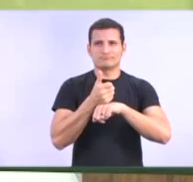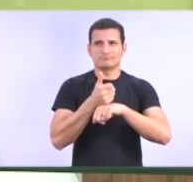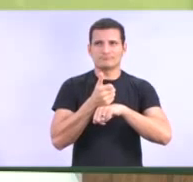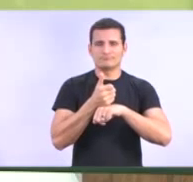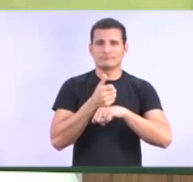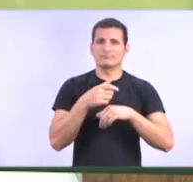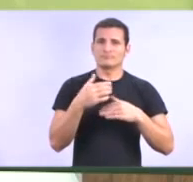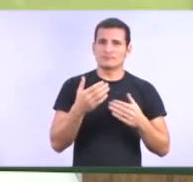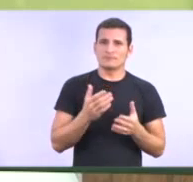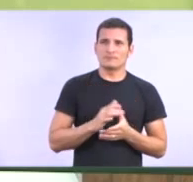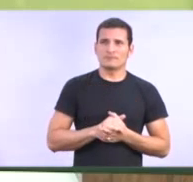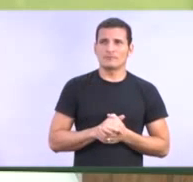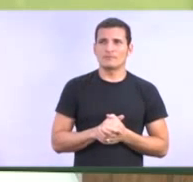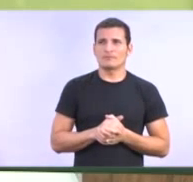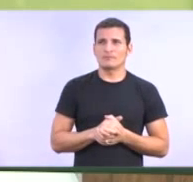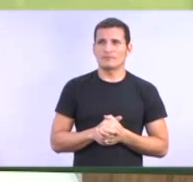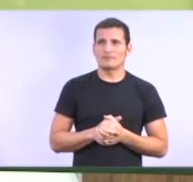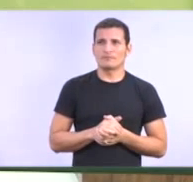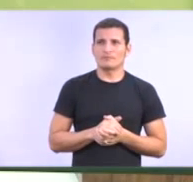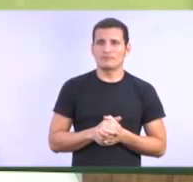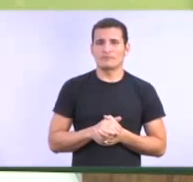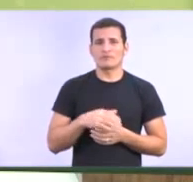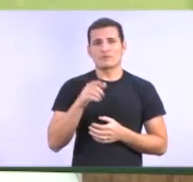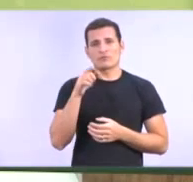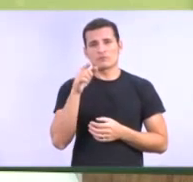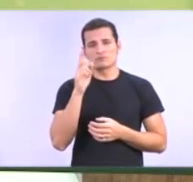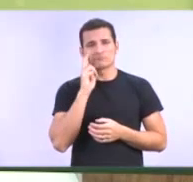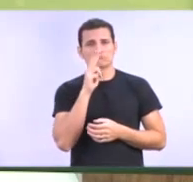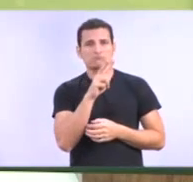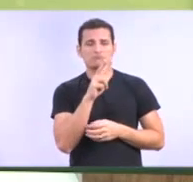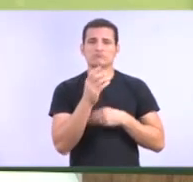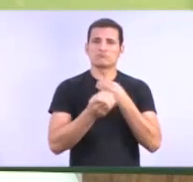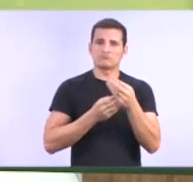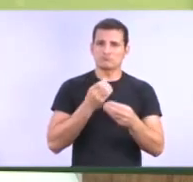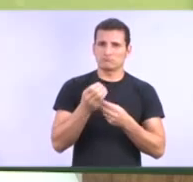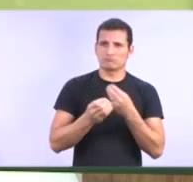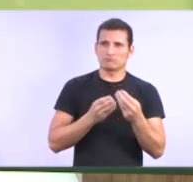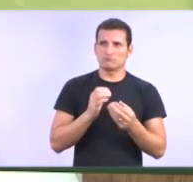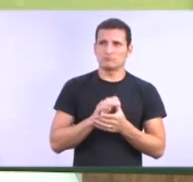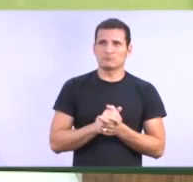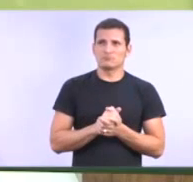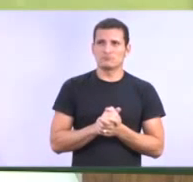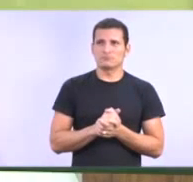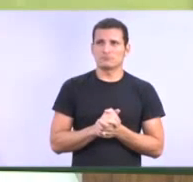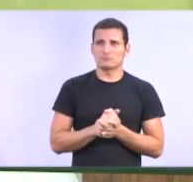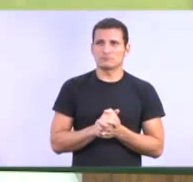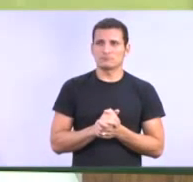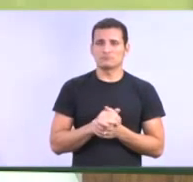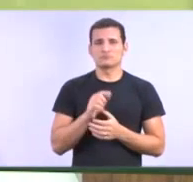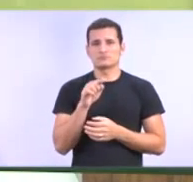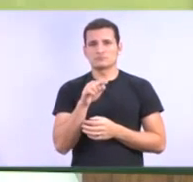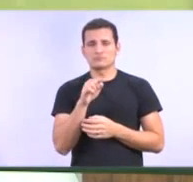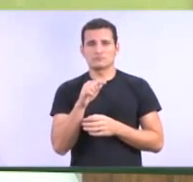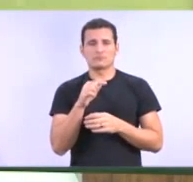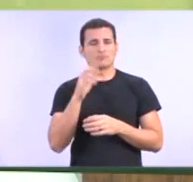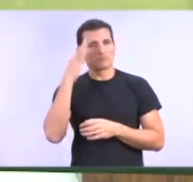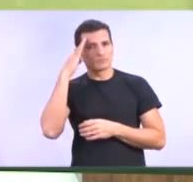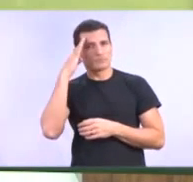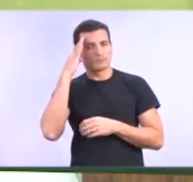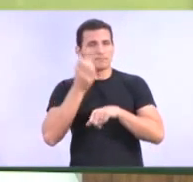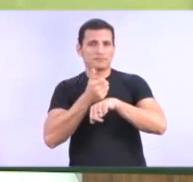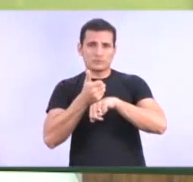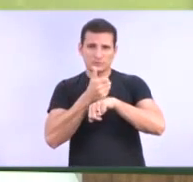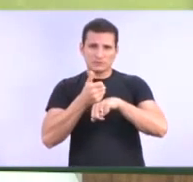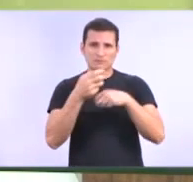professor vai chegar aí à frente, você vai ver como funciona isso. Então, essa questão de prioridade na rede é muito importante. Por quê? Porque